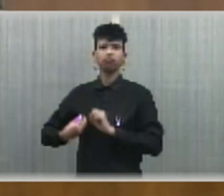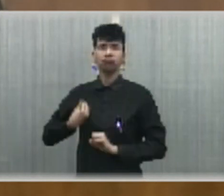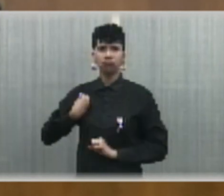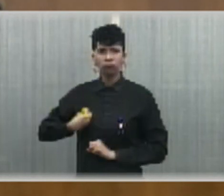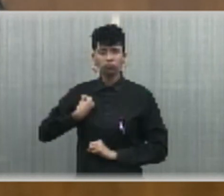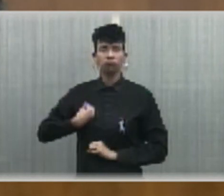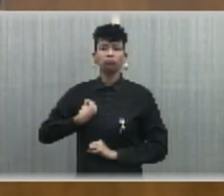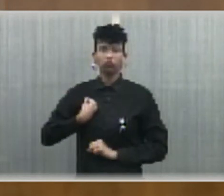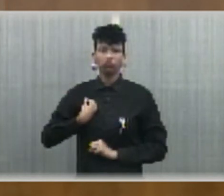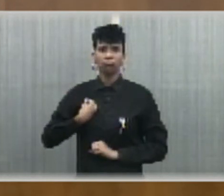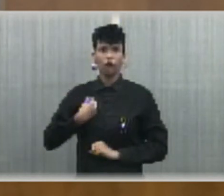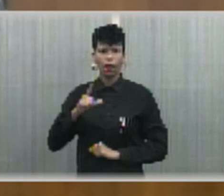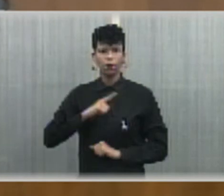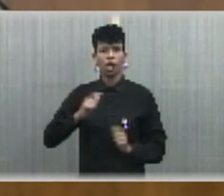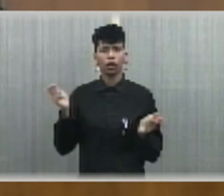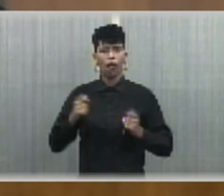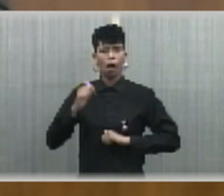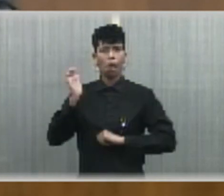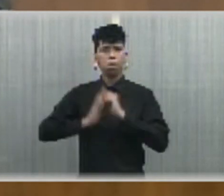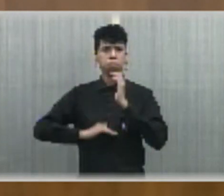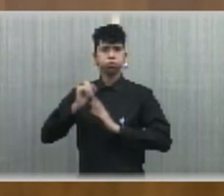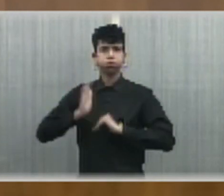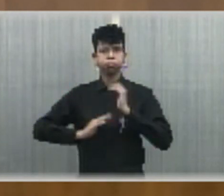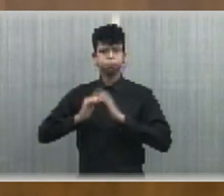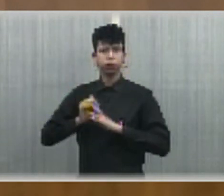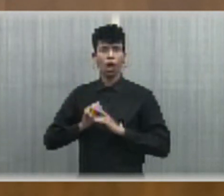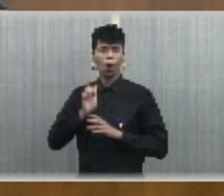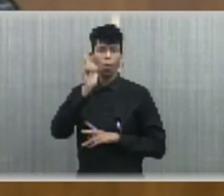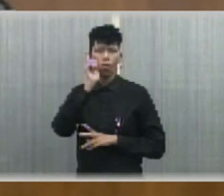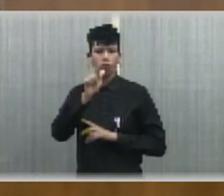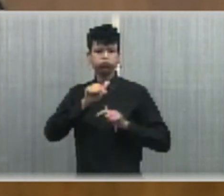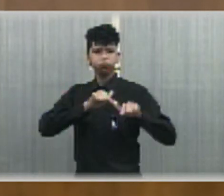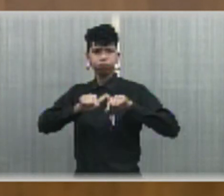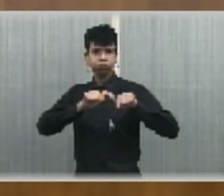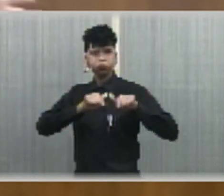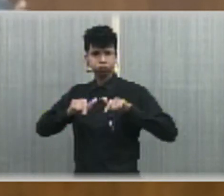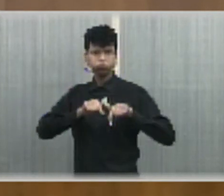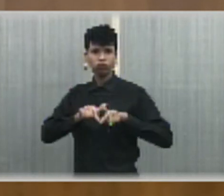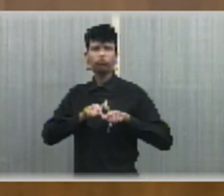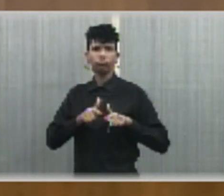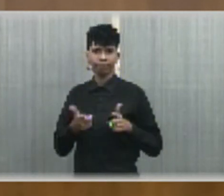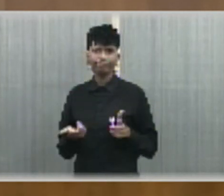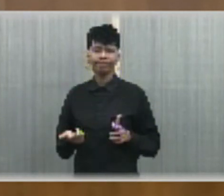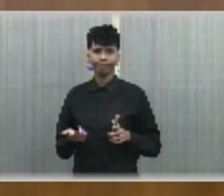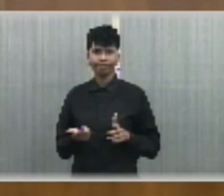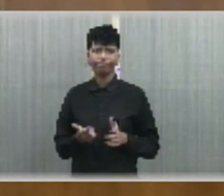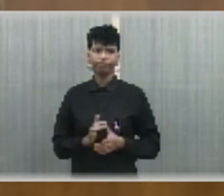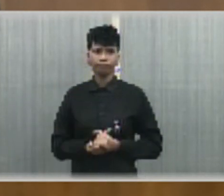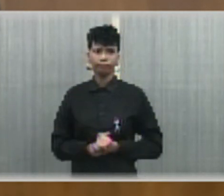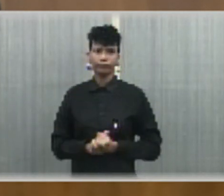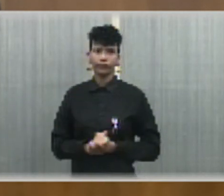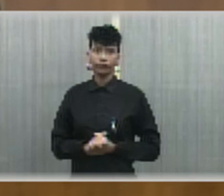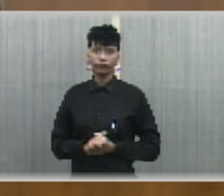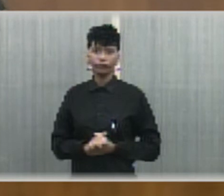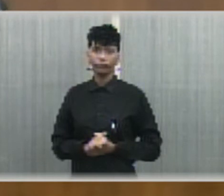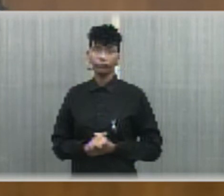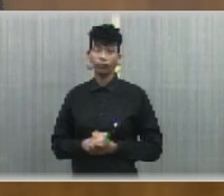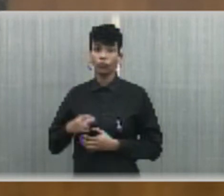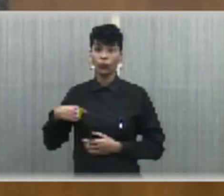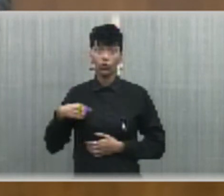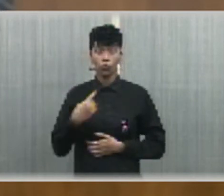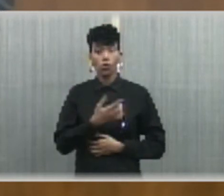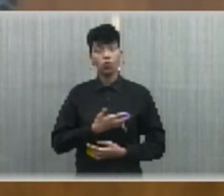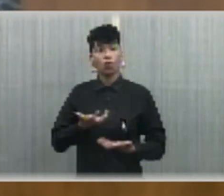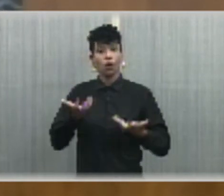qualificar, de se profissionalizar, de ganhar o mercado de trabalho e de vencer na vida. É isso que nós queremos